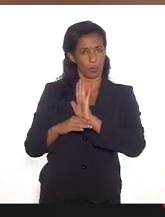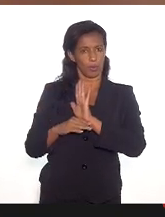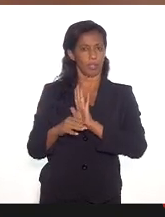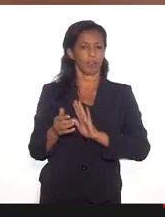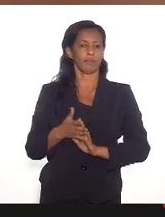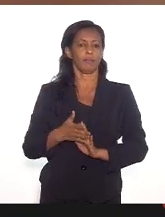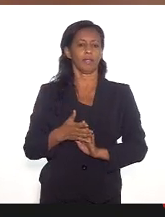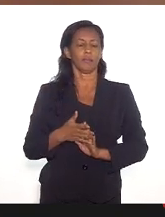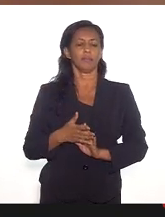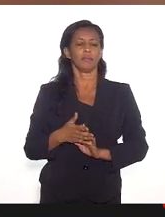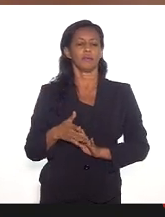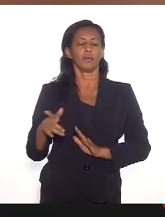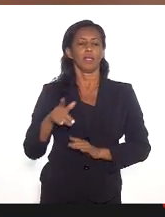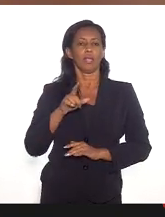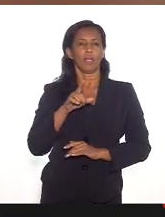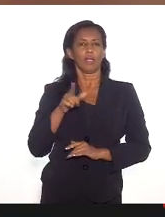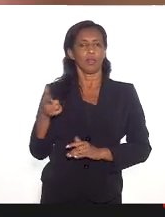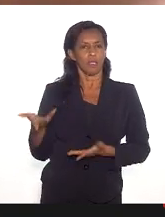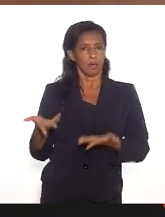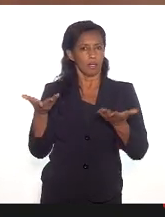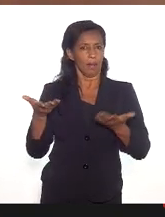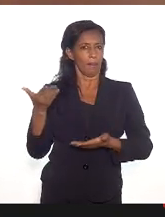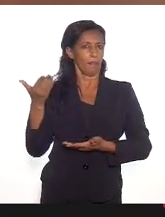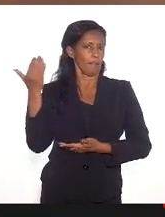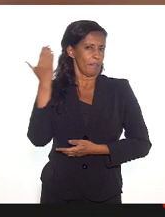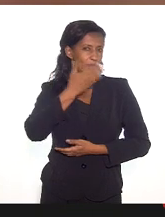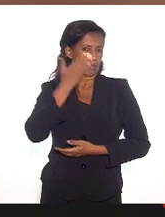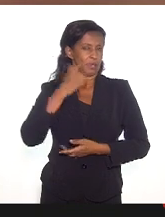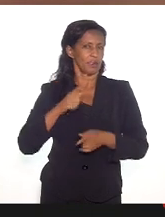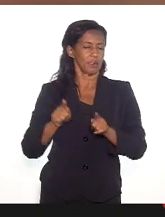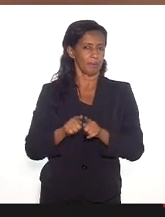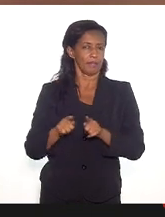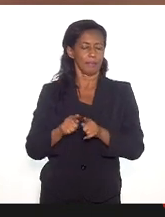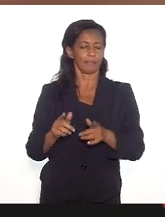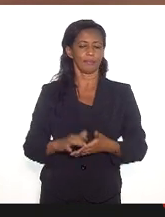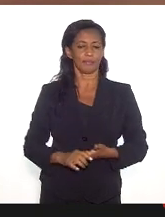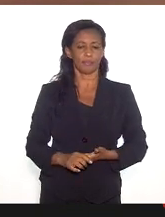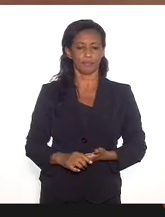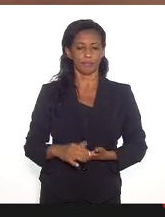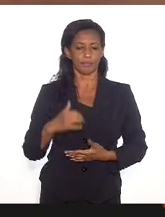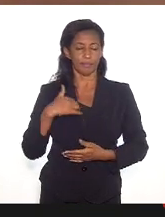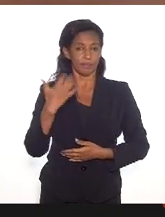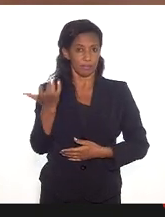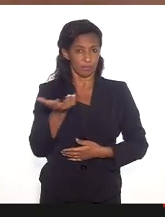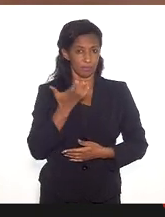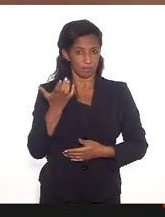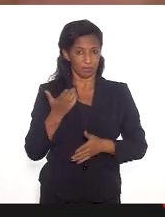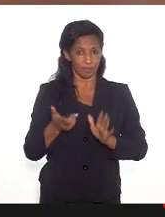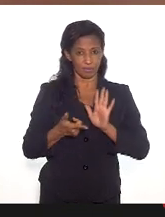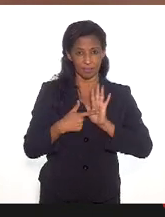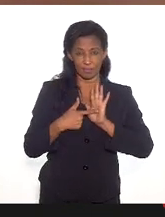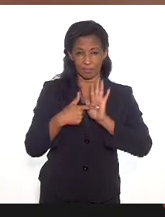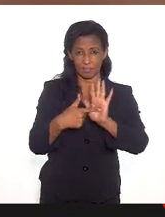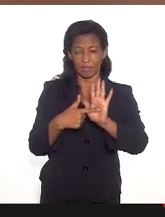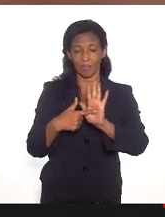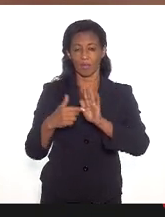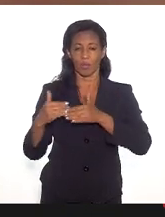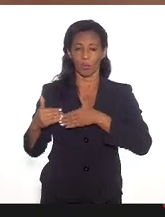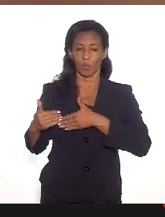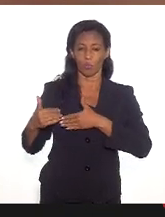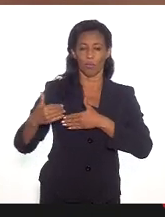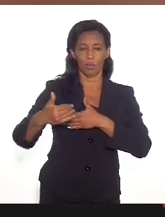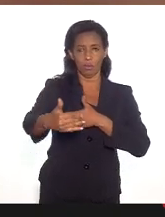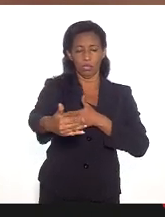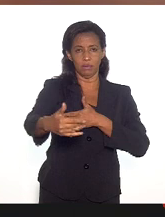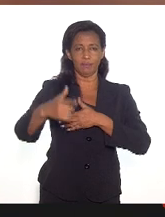o professor Jean Davi, também presente, poderá complementar, eu queria enfatizar o longo